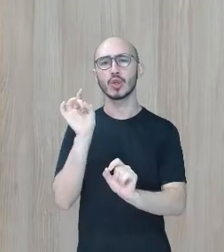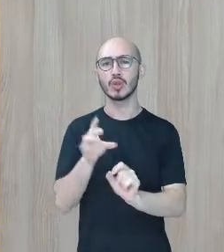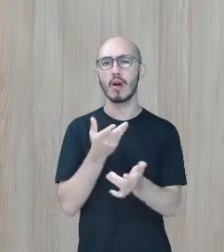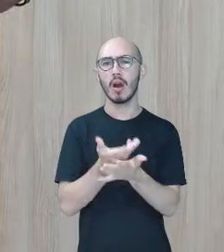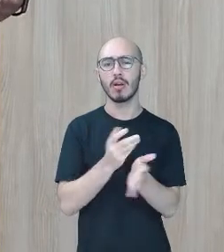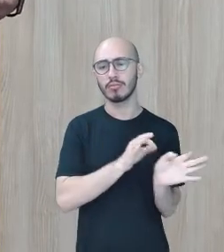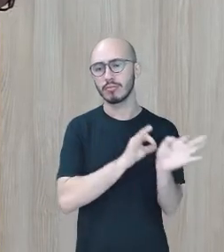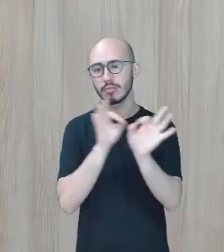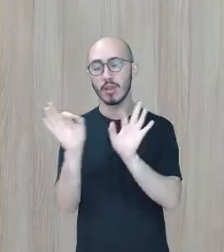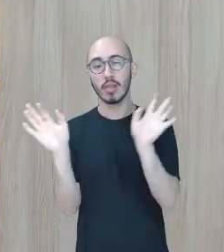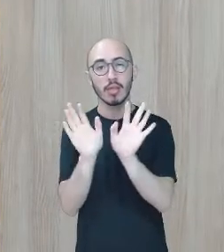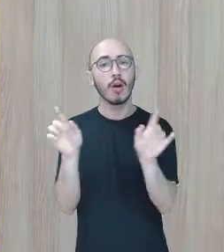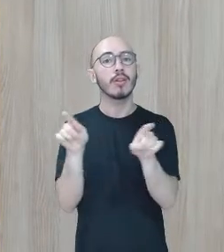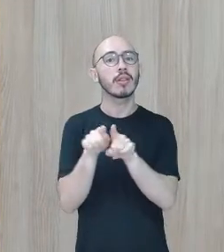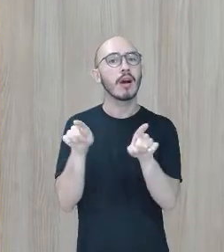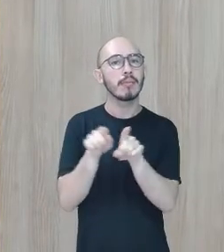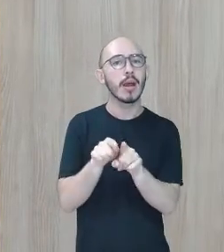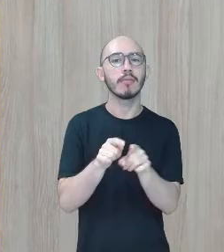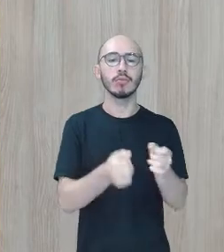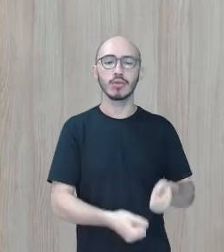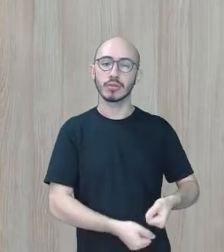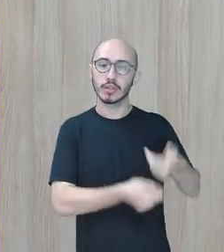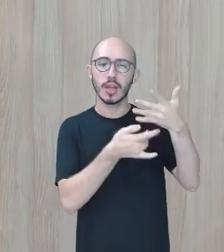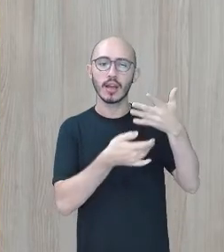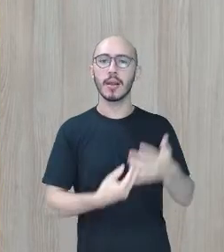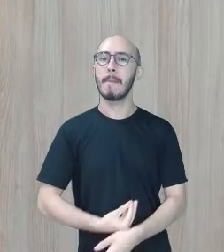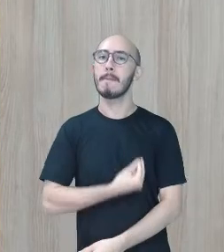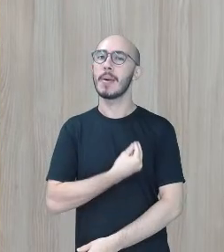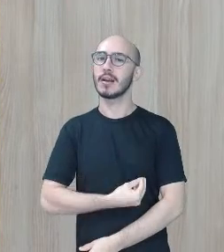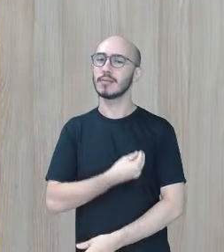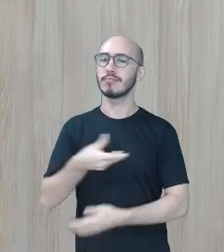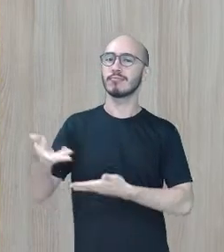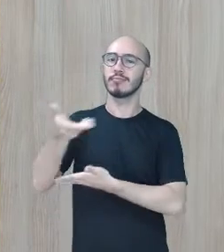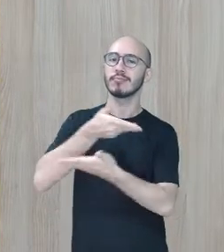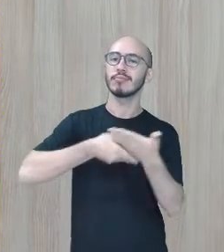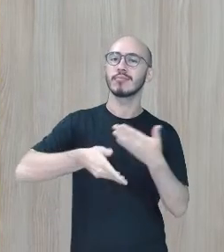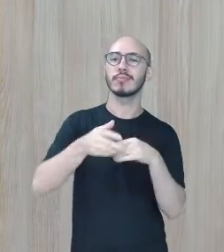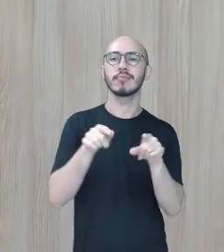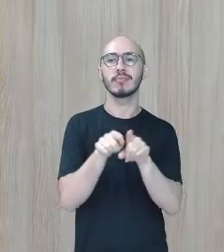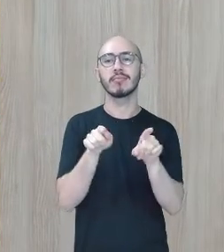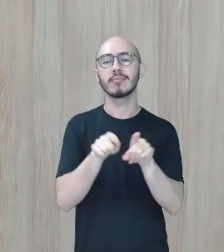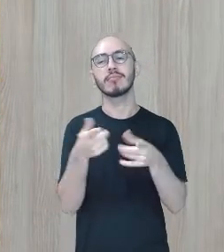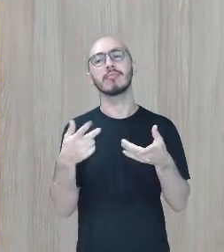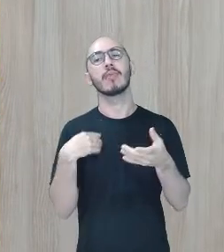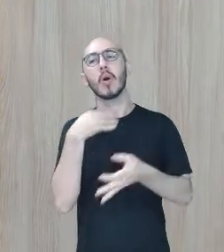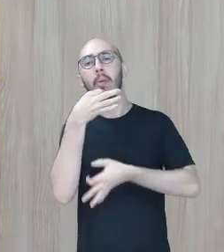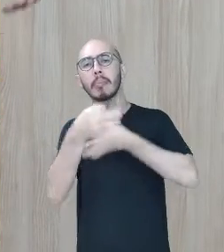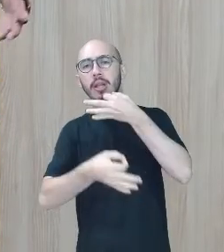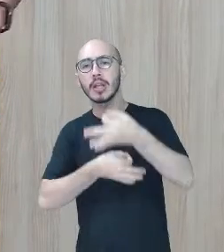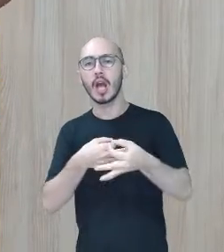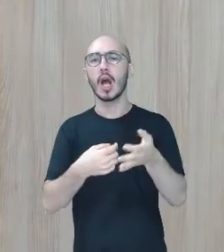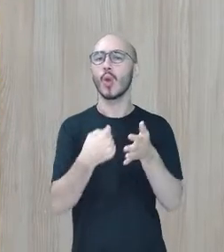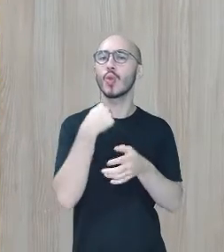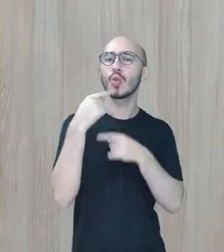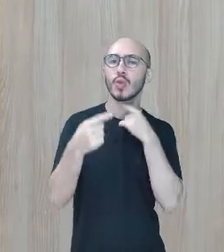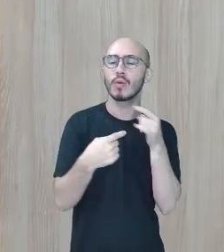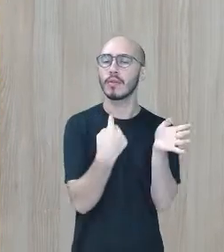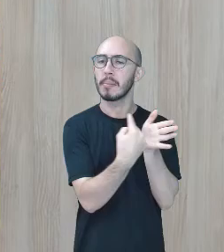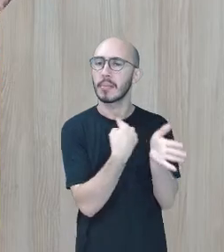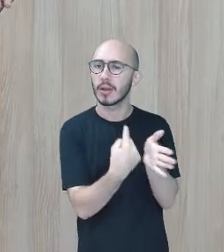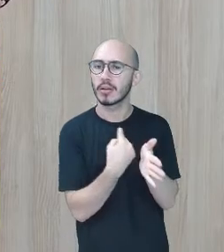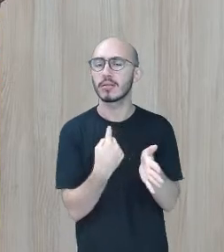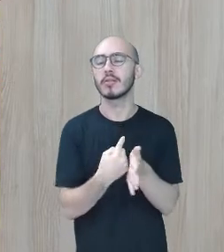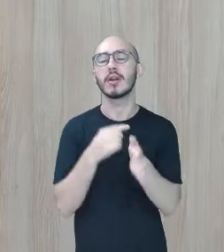aula ao vivo, mas participar ao vivo aqui da aula com a gente, certo? Mandando teu comentário, tuas dúvidas, falando